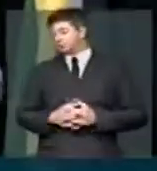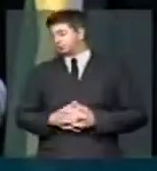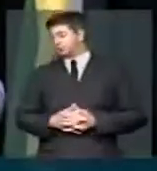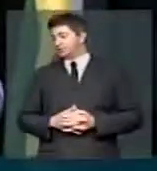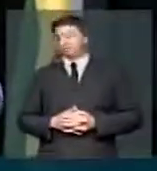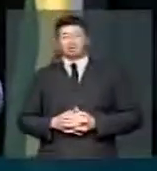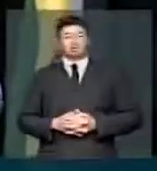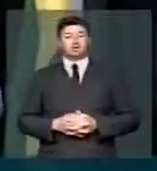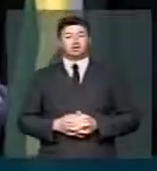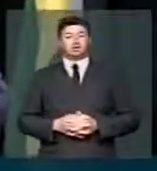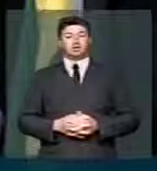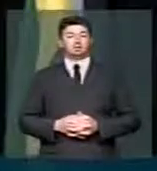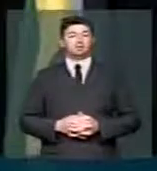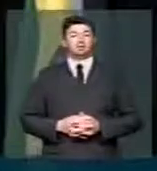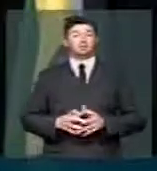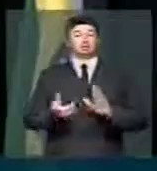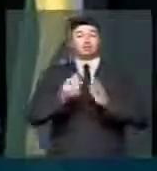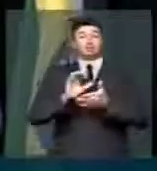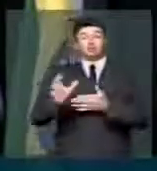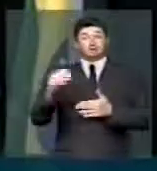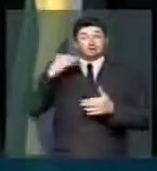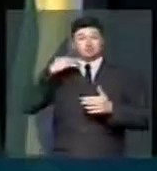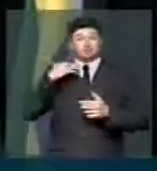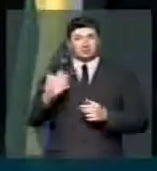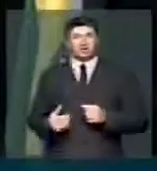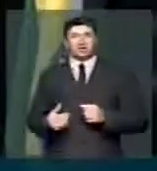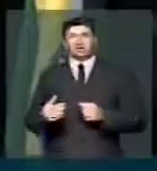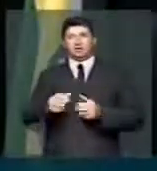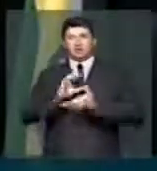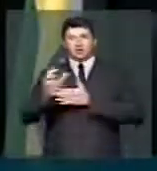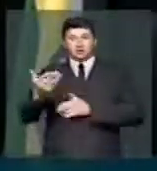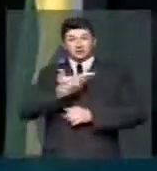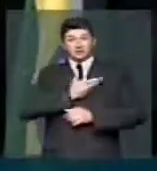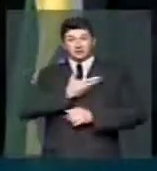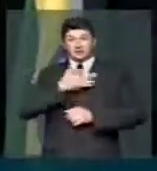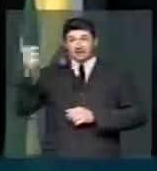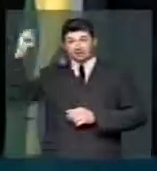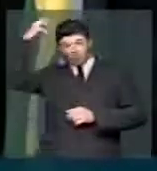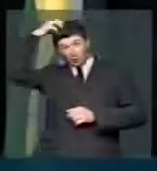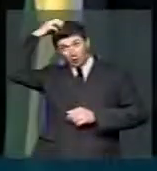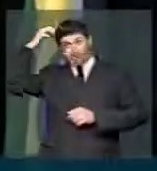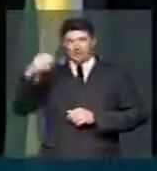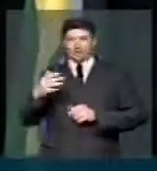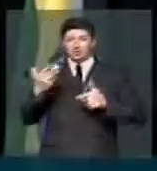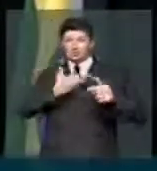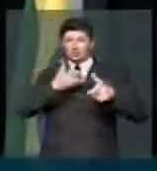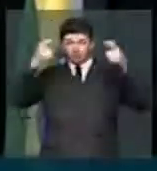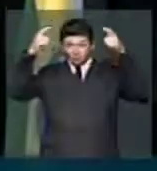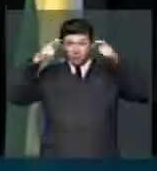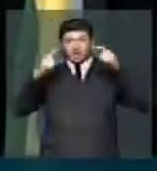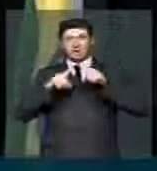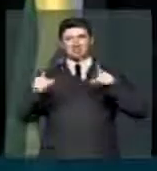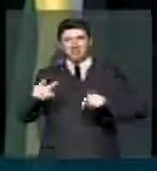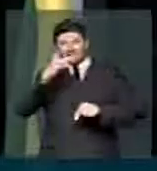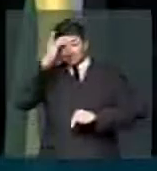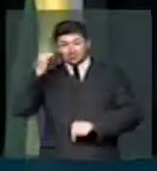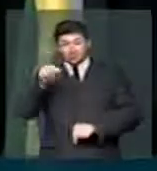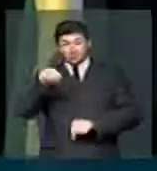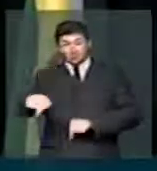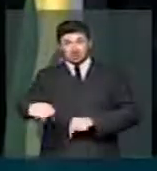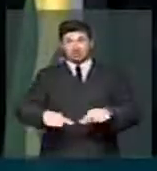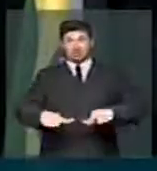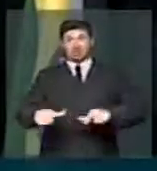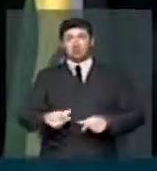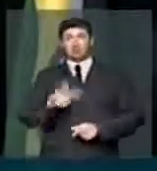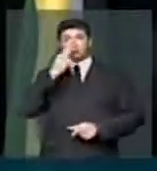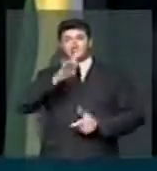poderosos, dos banqueiros, financiando os amigos da corte, os amigos do rei. Mas o trabalhador